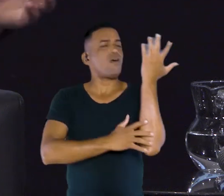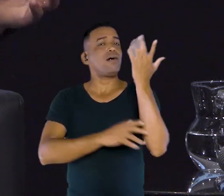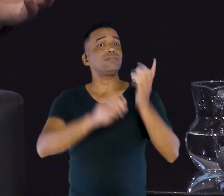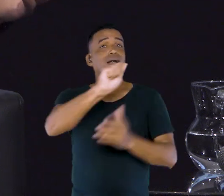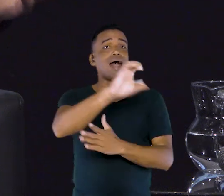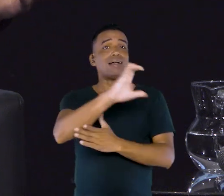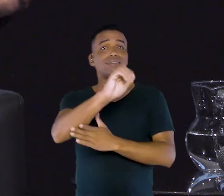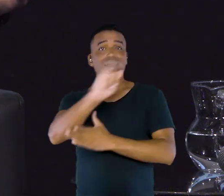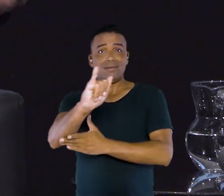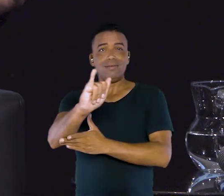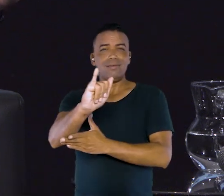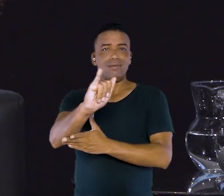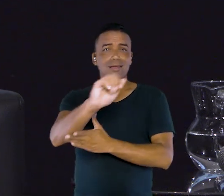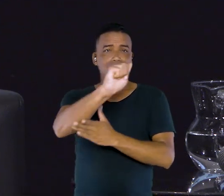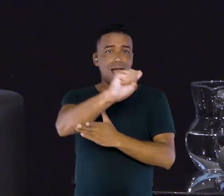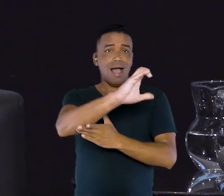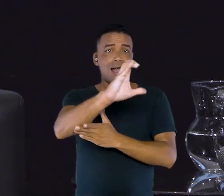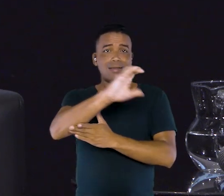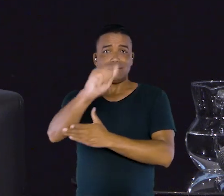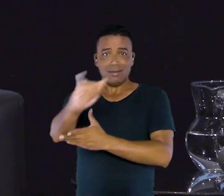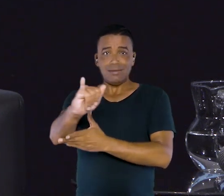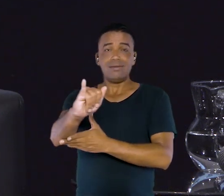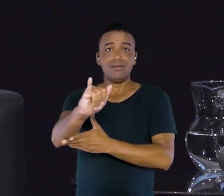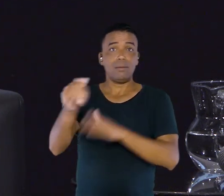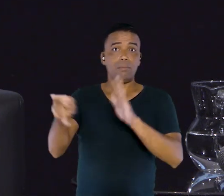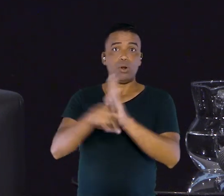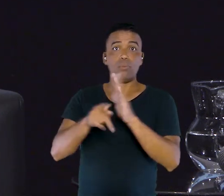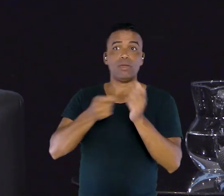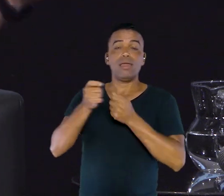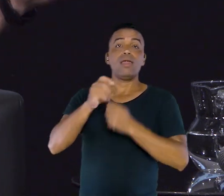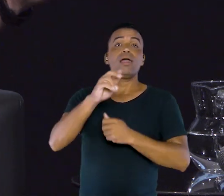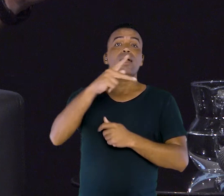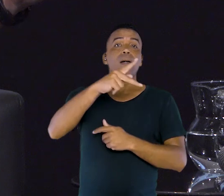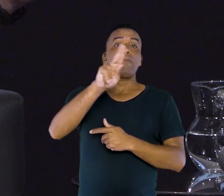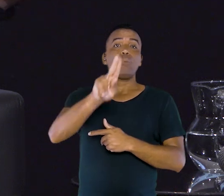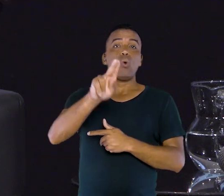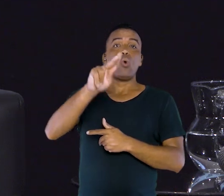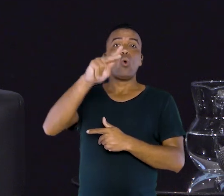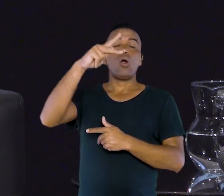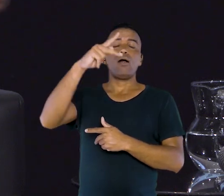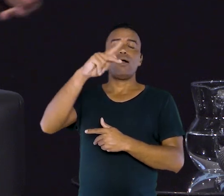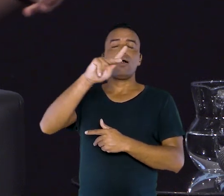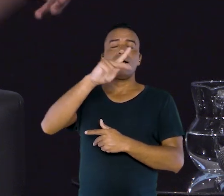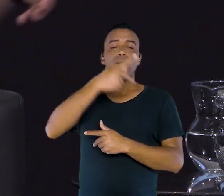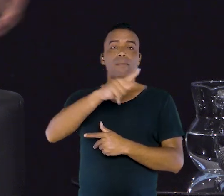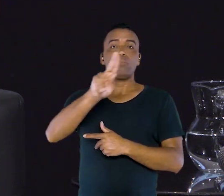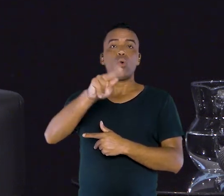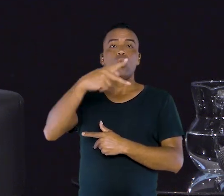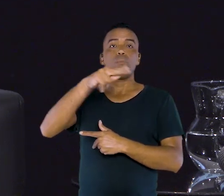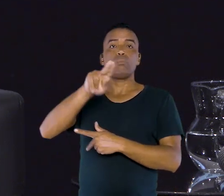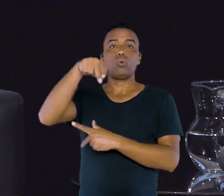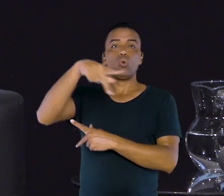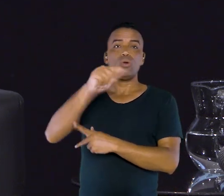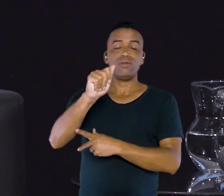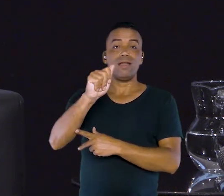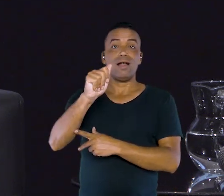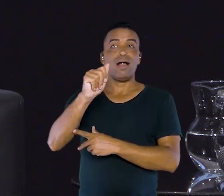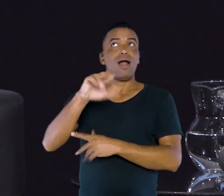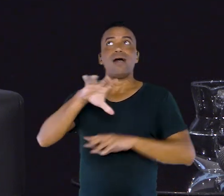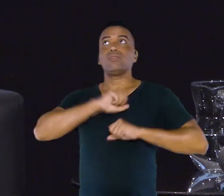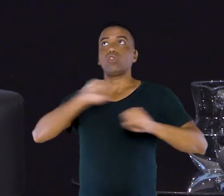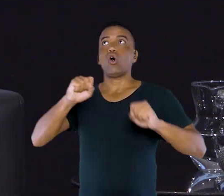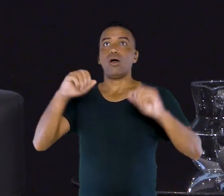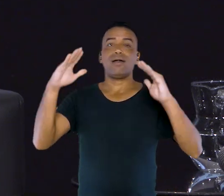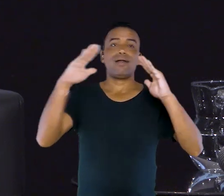O açaí é um outro exemplo interessante. A única palmeira que foi domesticada na Amazônia é a pupunha. Pupunha gosta de crescer perto da roça ou das casas,